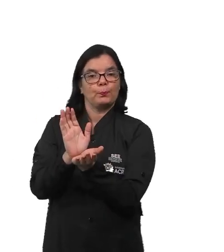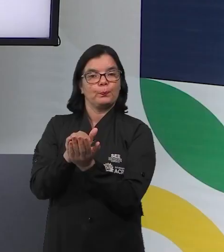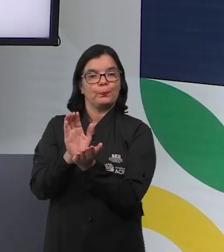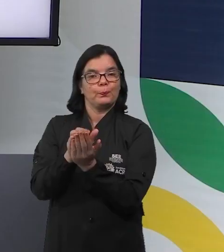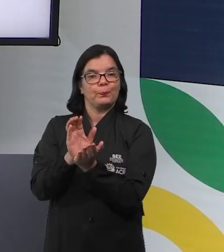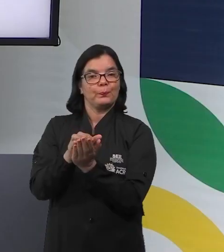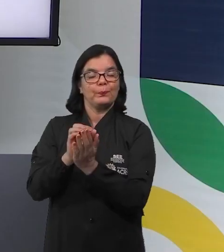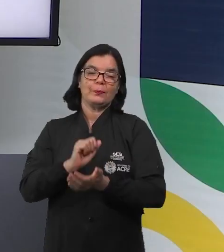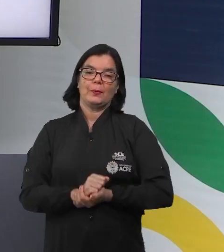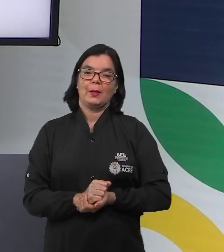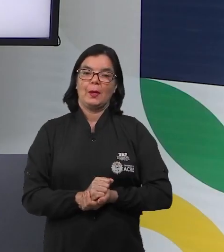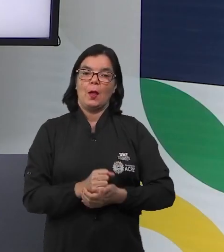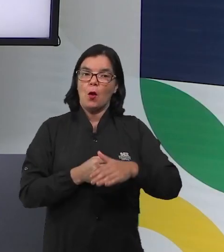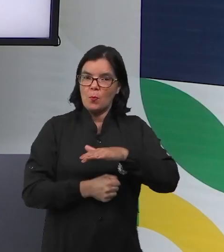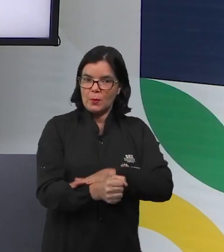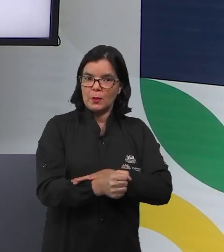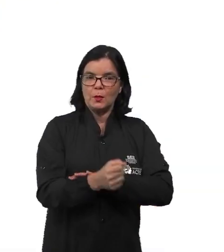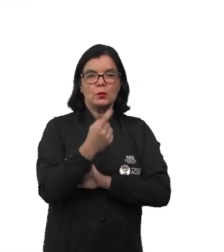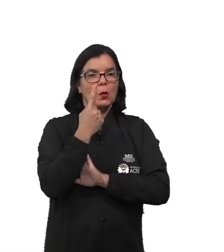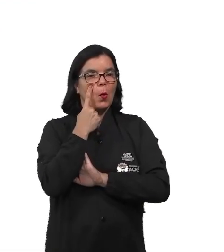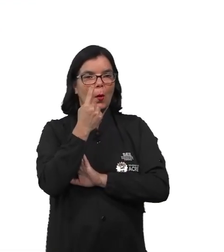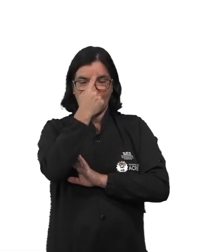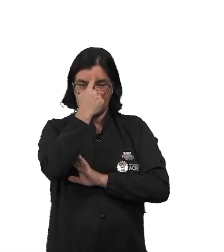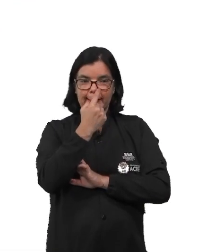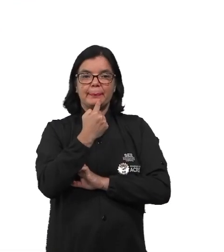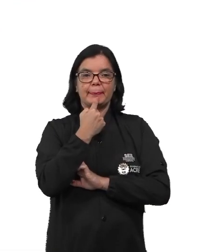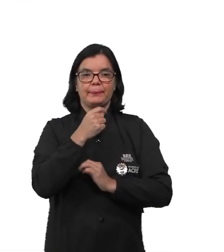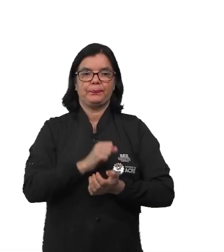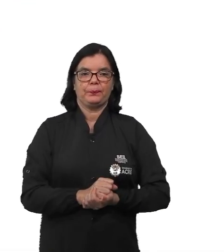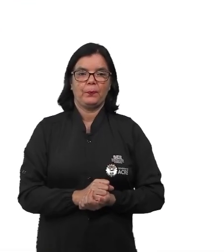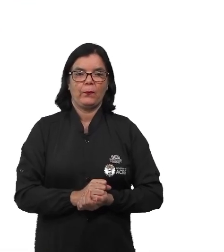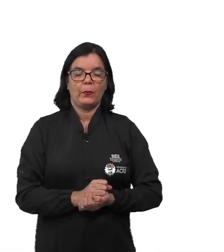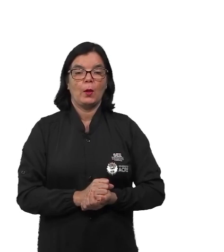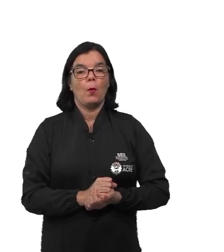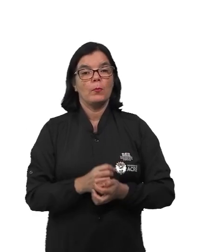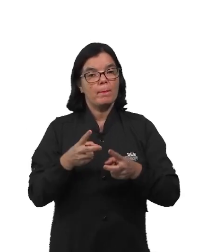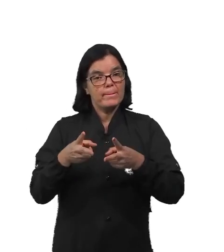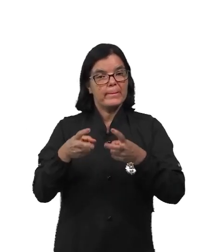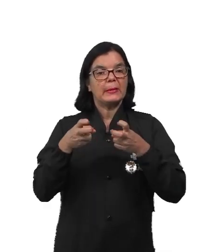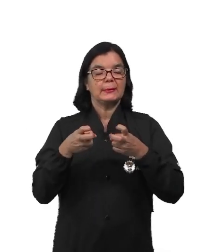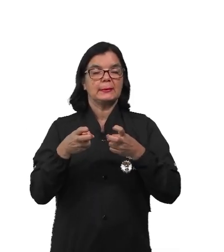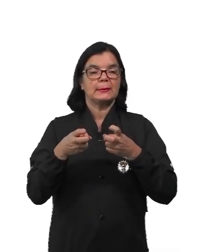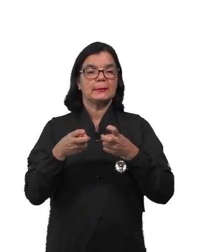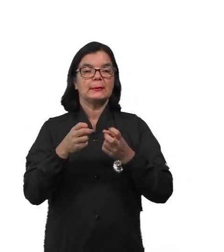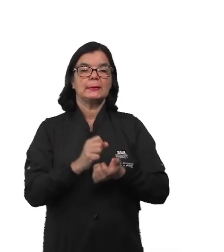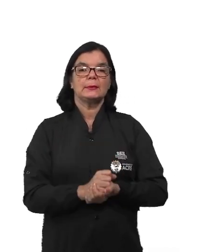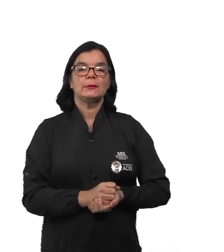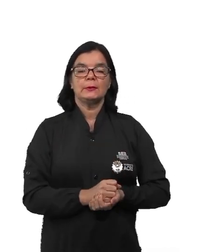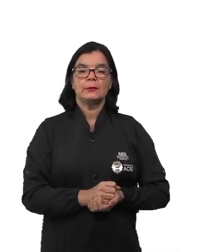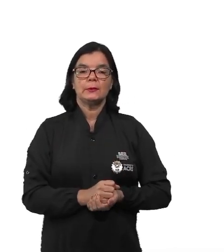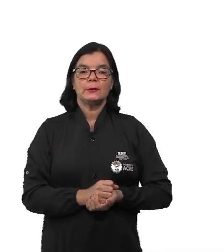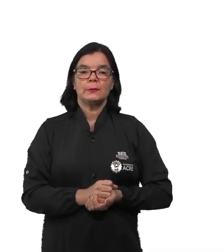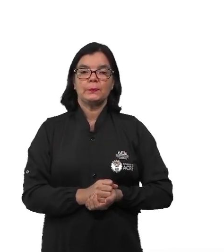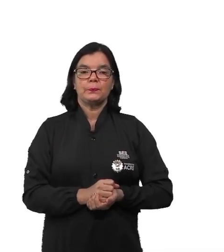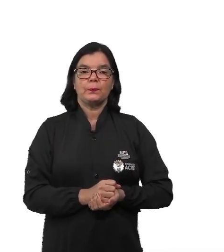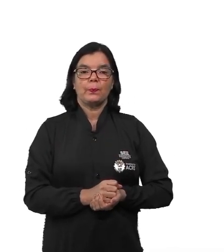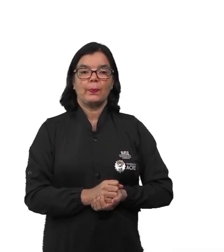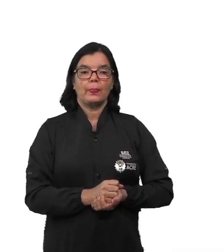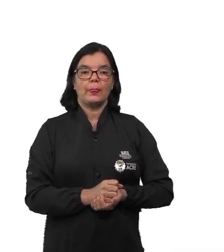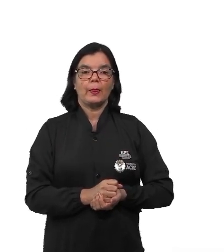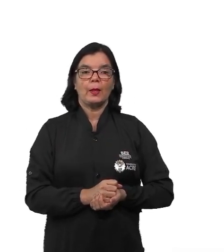é uma relação obrigatória. Olha só aqui a imagem que eu trouxe para vocês. Aqui vocês podem ver os links, né?